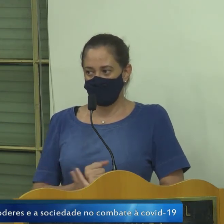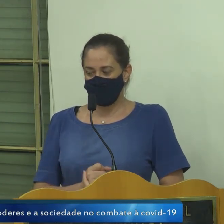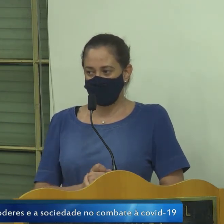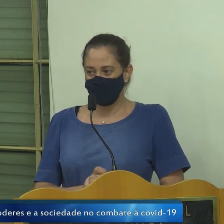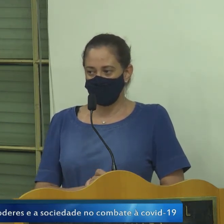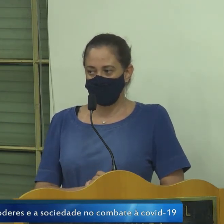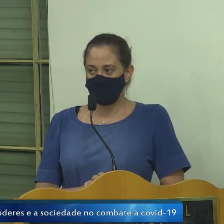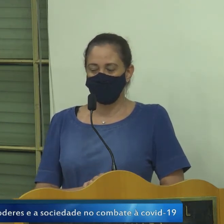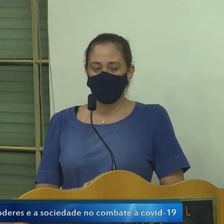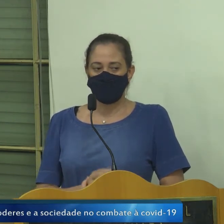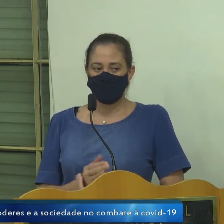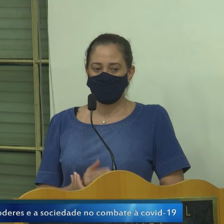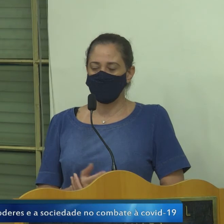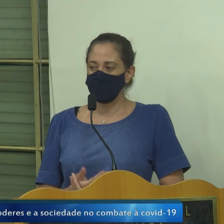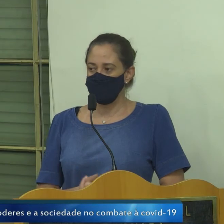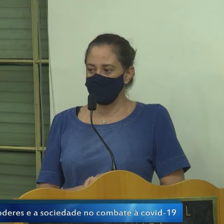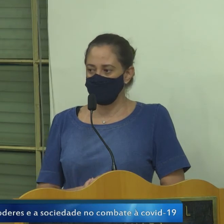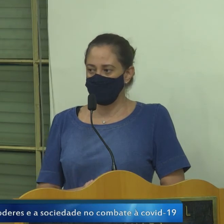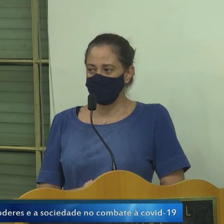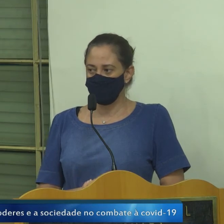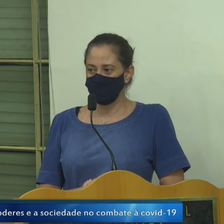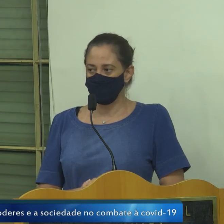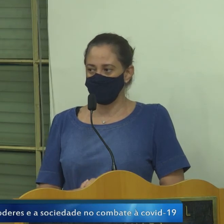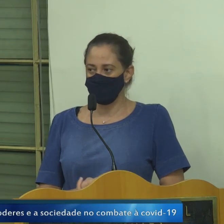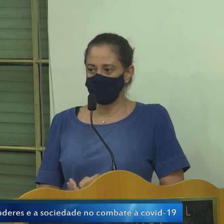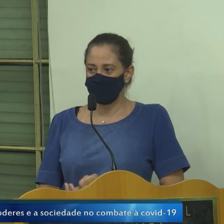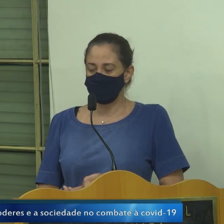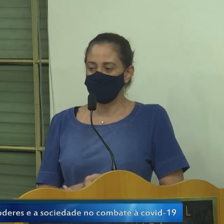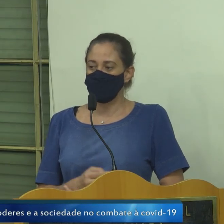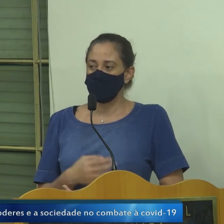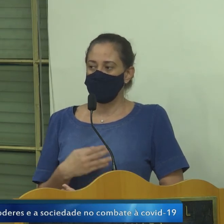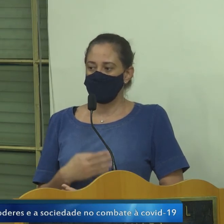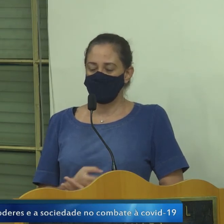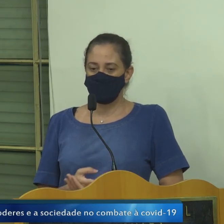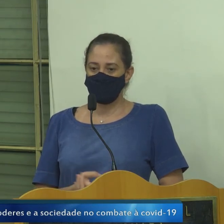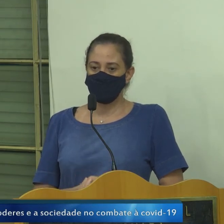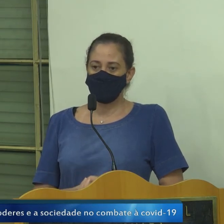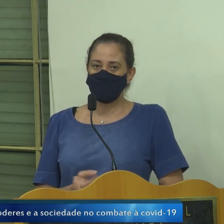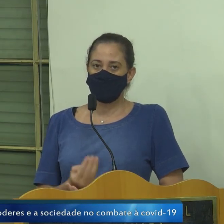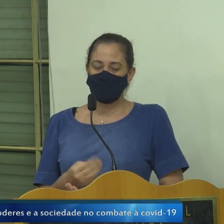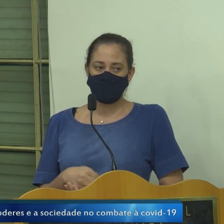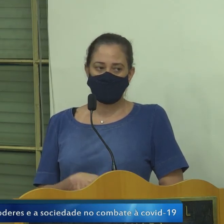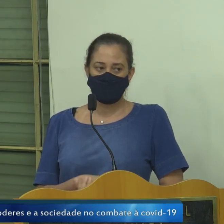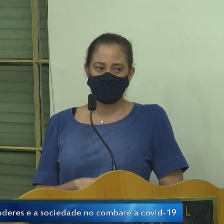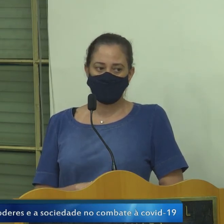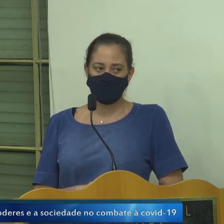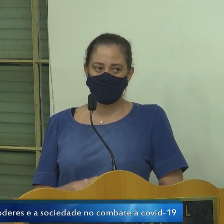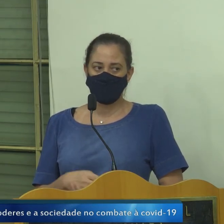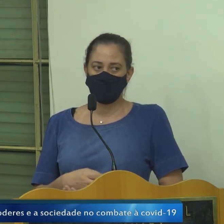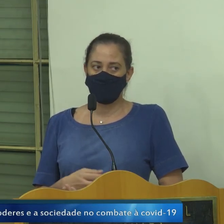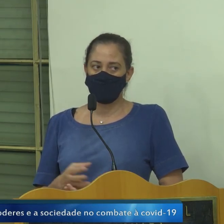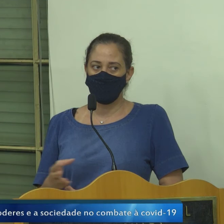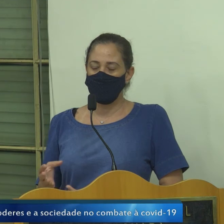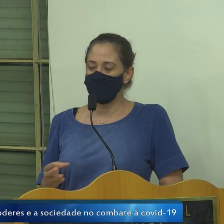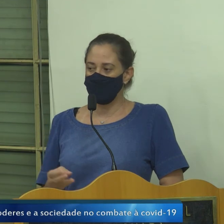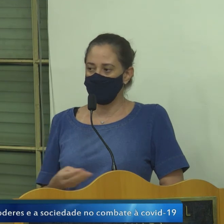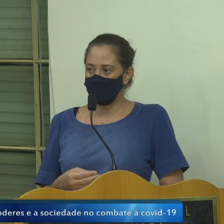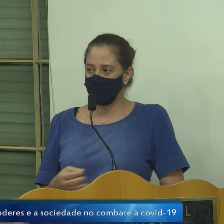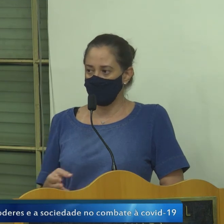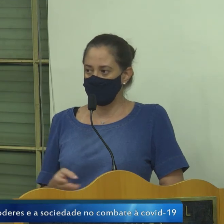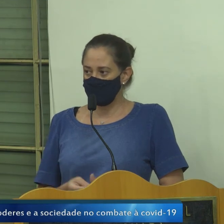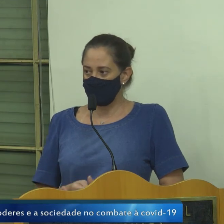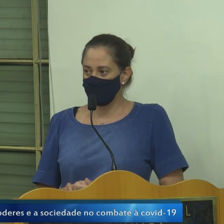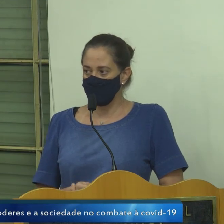limpar essa informação. Estamos, sim, em parceria com o Instituto Butantan. Acreditamos que esse início abriu